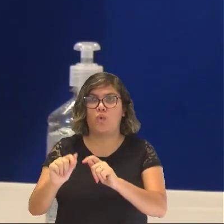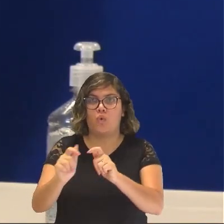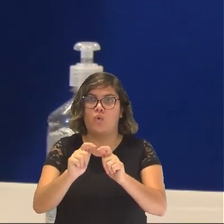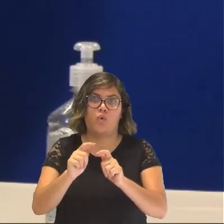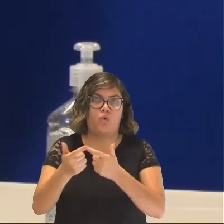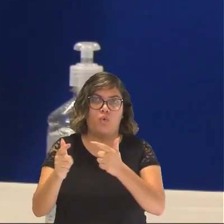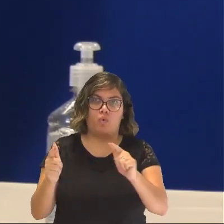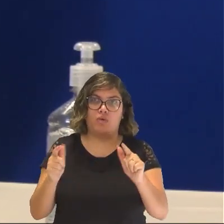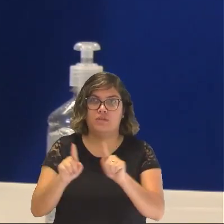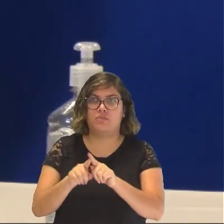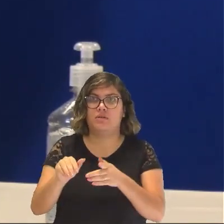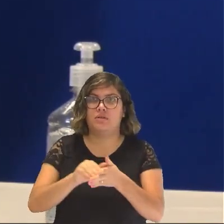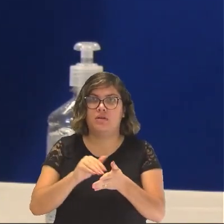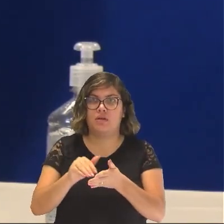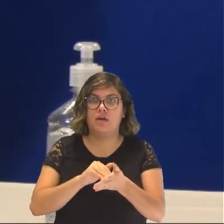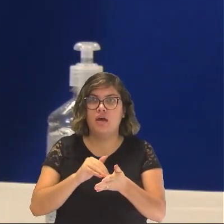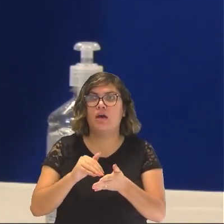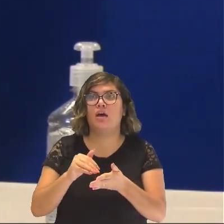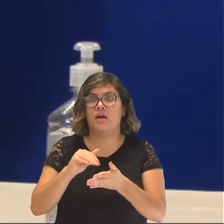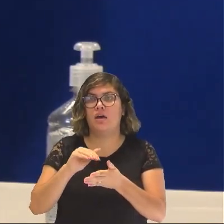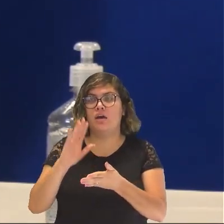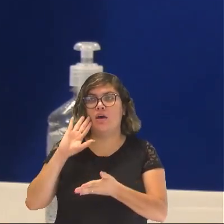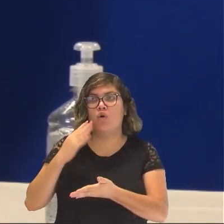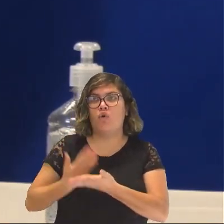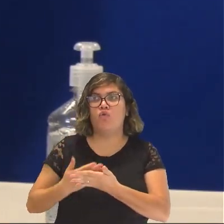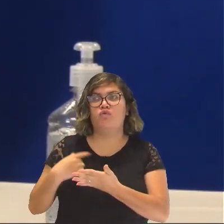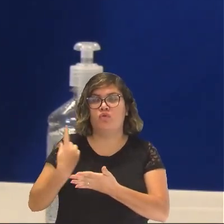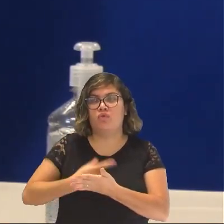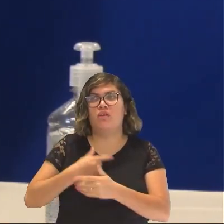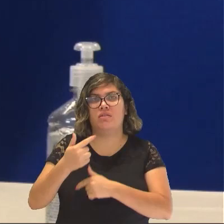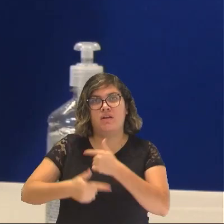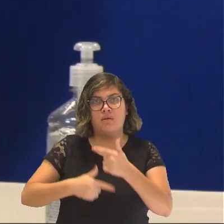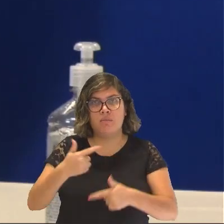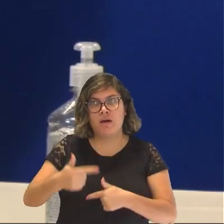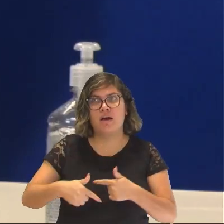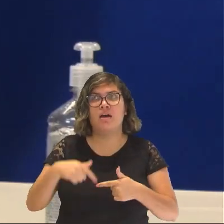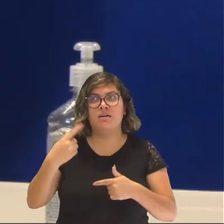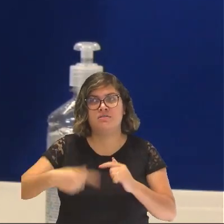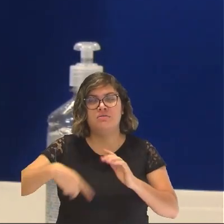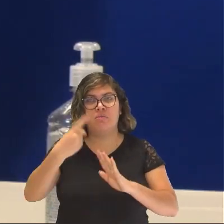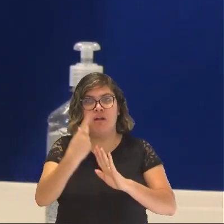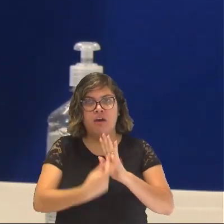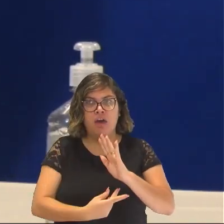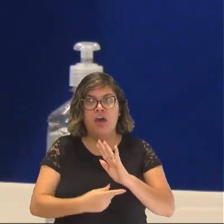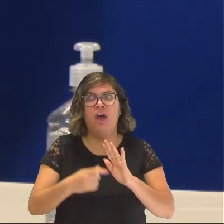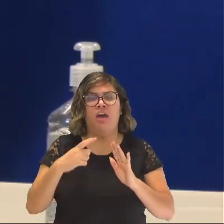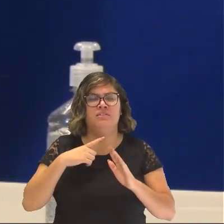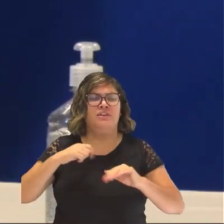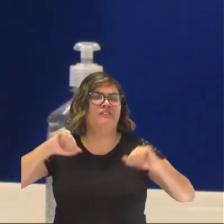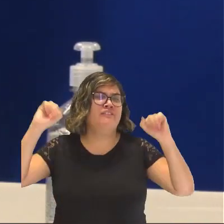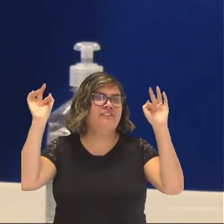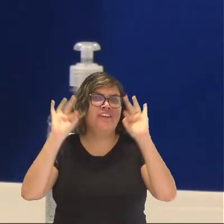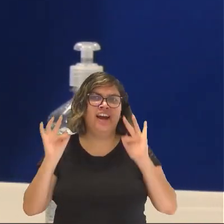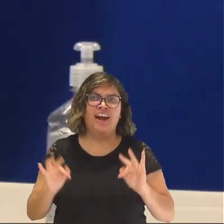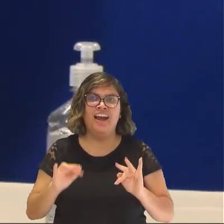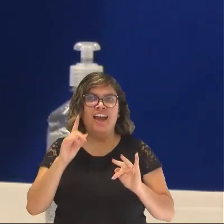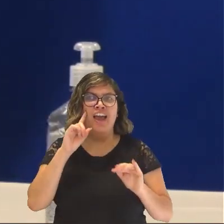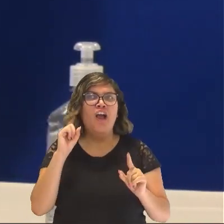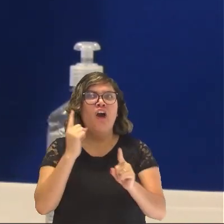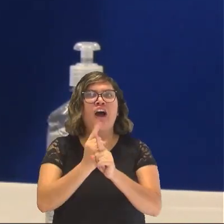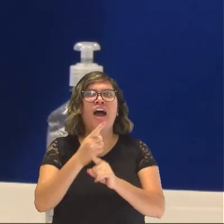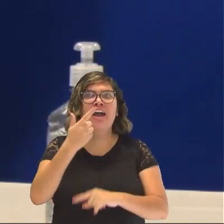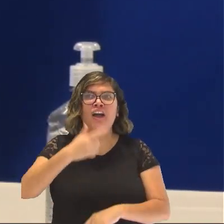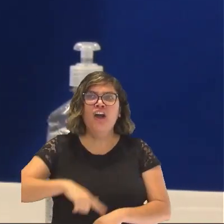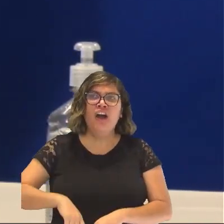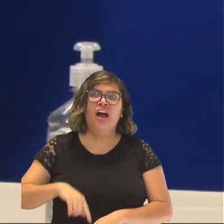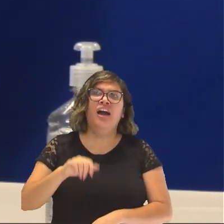Agradecer ao secretário Nadalim pela confiança no nosso trabalho, na condução desse projeto. E fico muito feliz de rever o Anderson aqui,